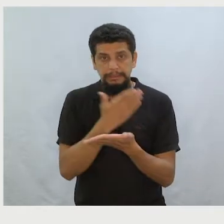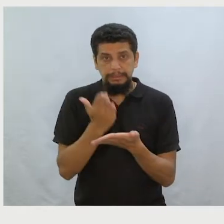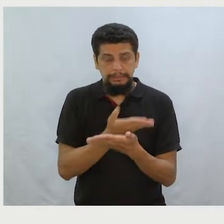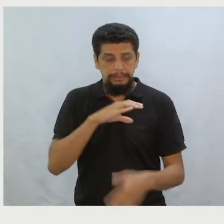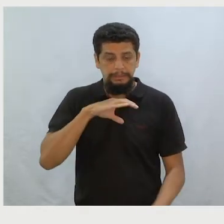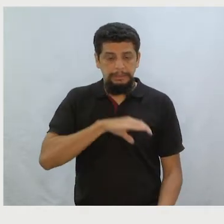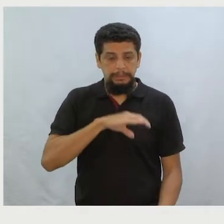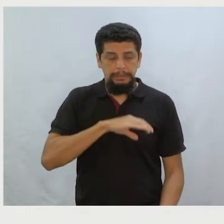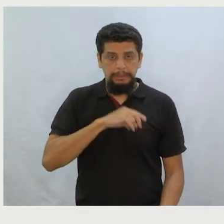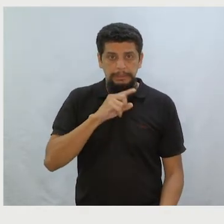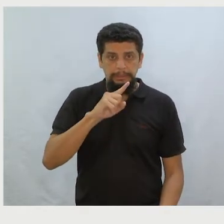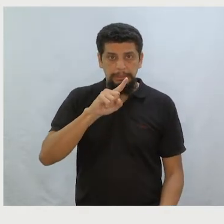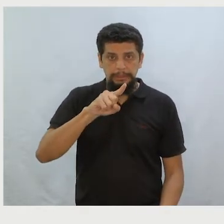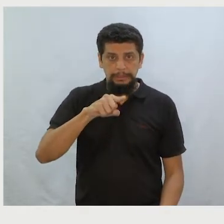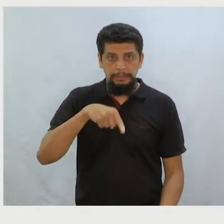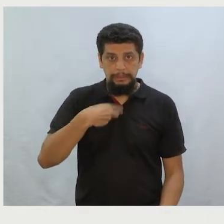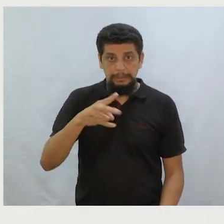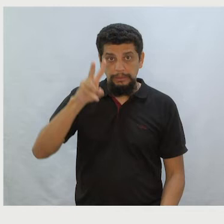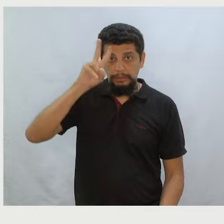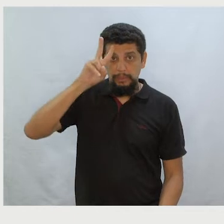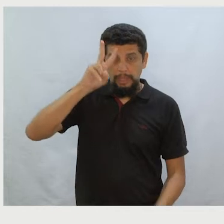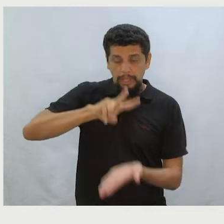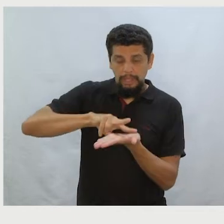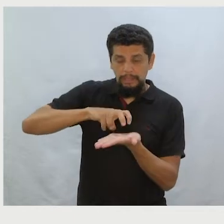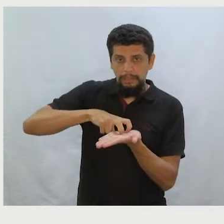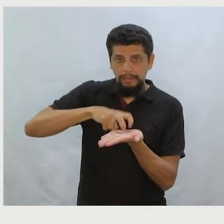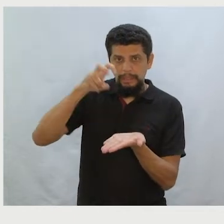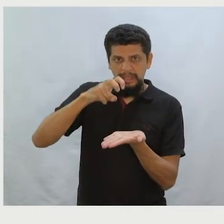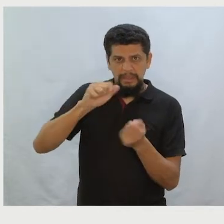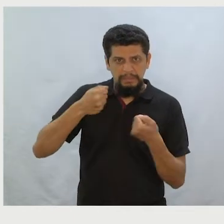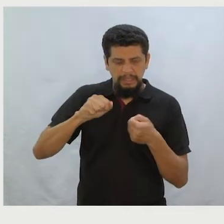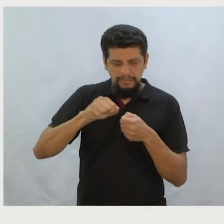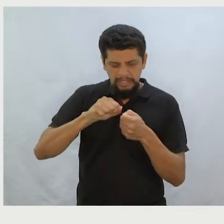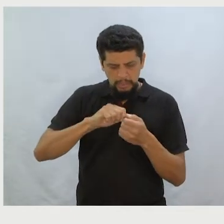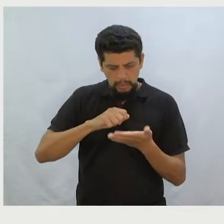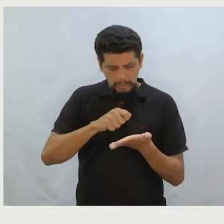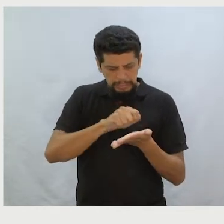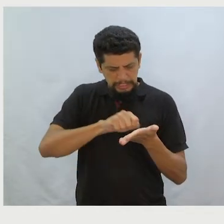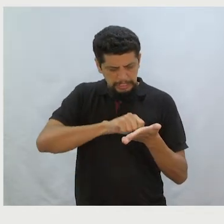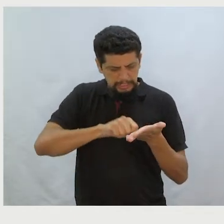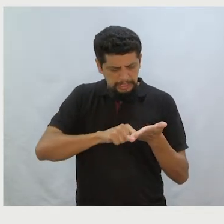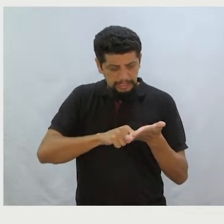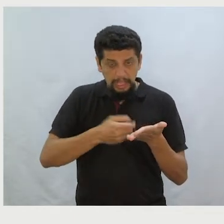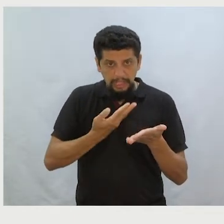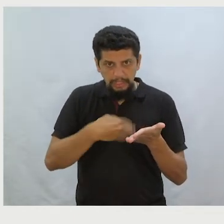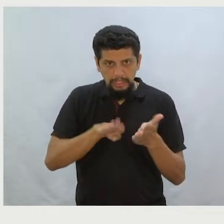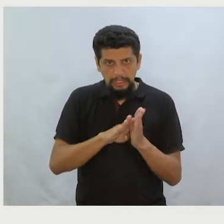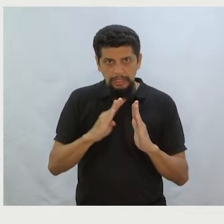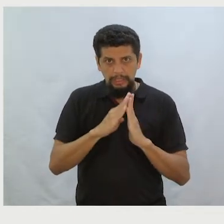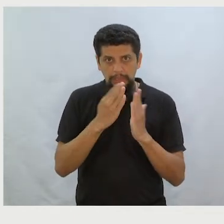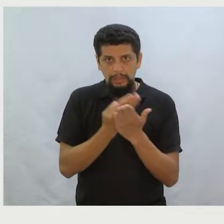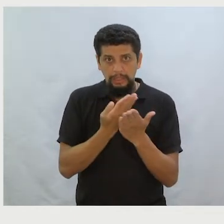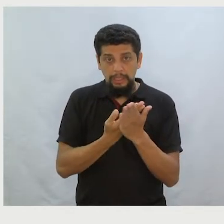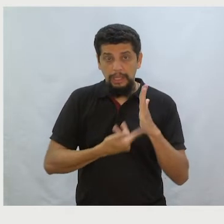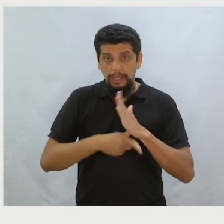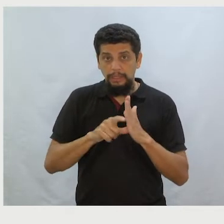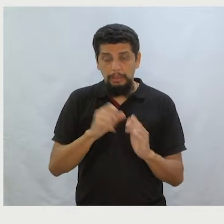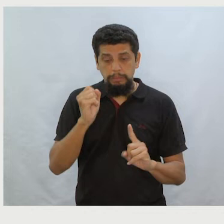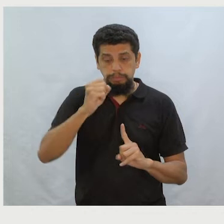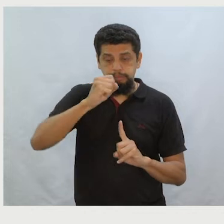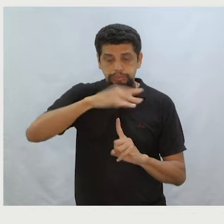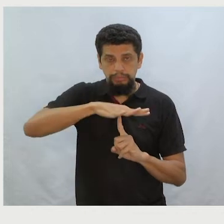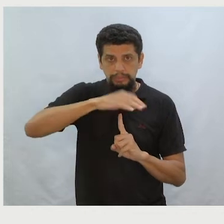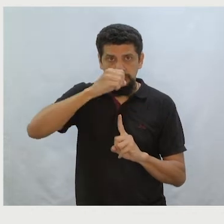português e na na segunda de manhã eu tive que fazer tudo correndo quando cheguei na escola antes de tocar o